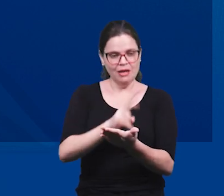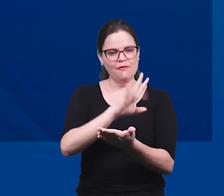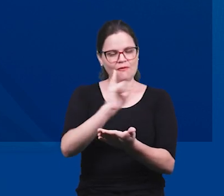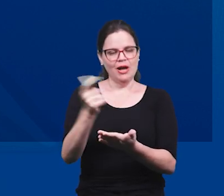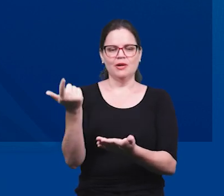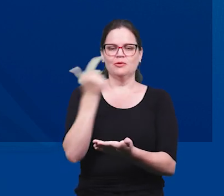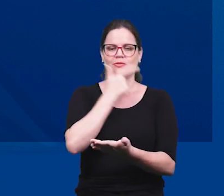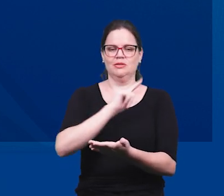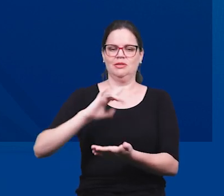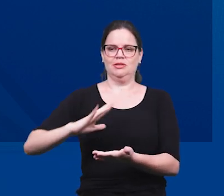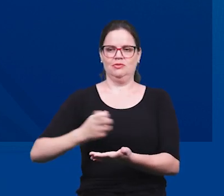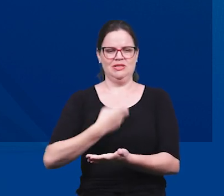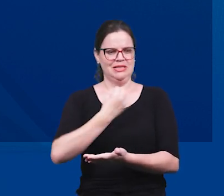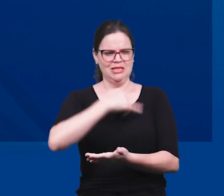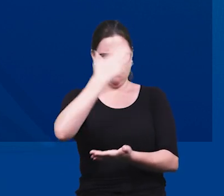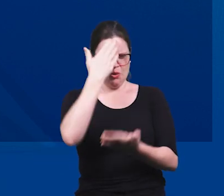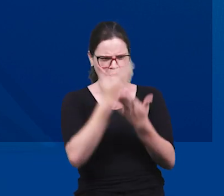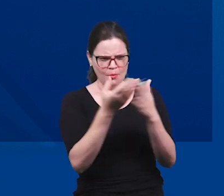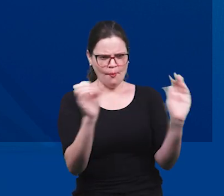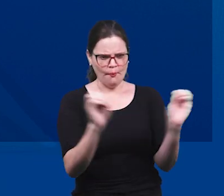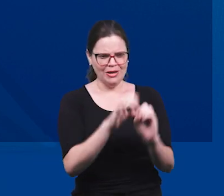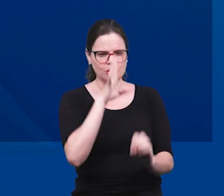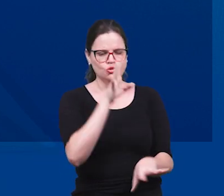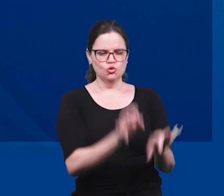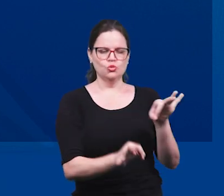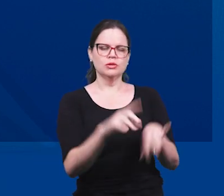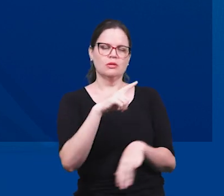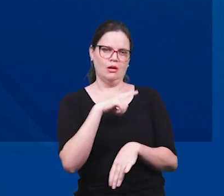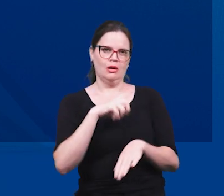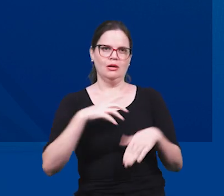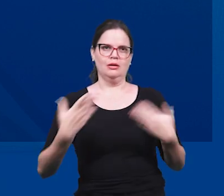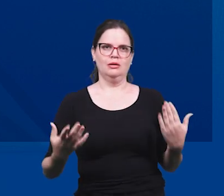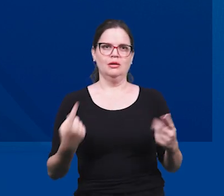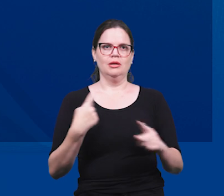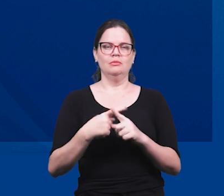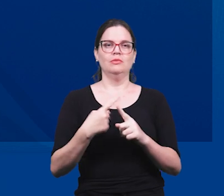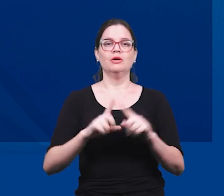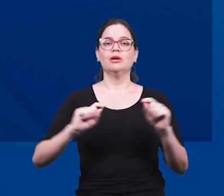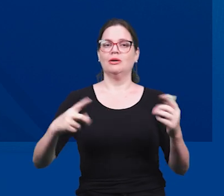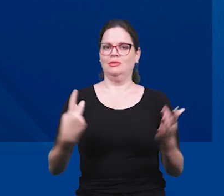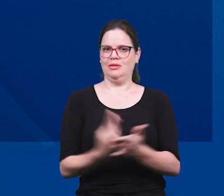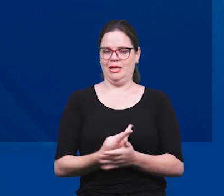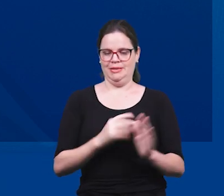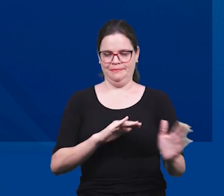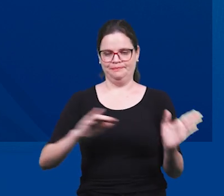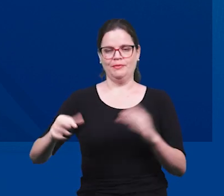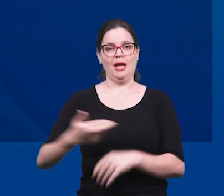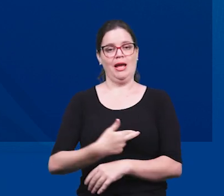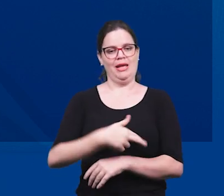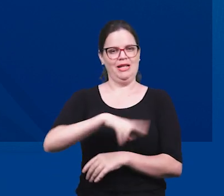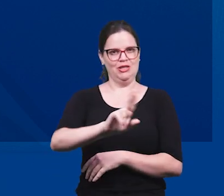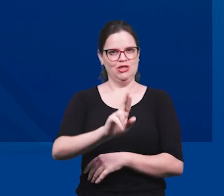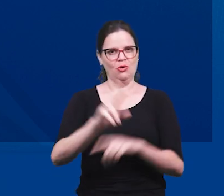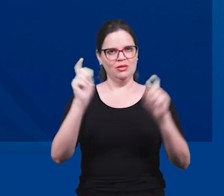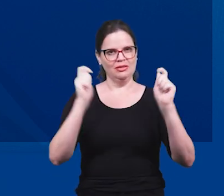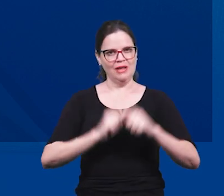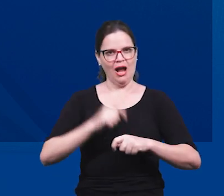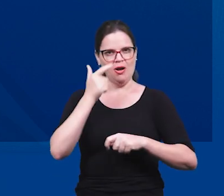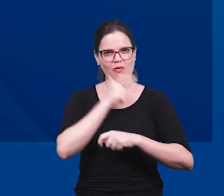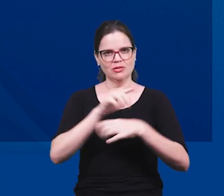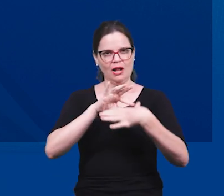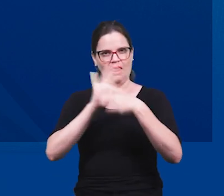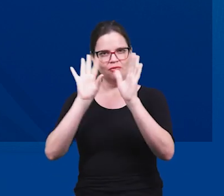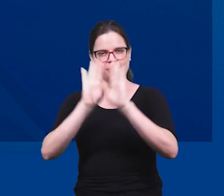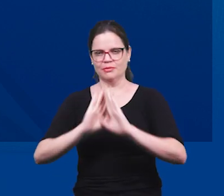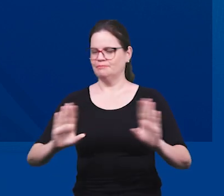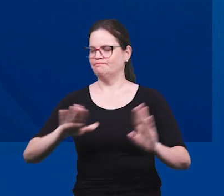batizado será salvo, mas quem não crer será condenado, porque a religião ela não transcende. A